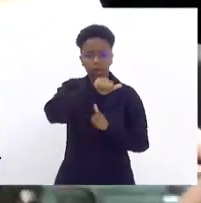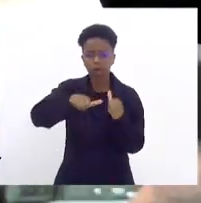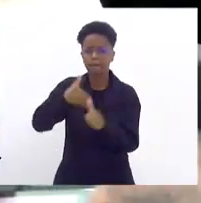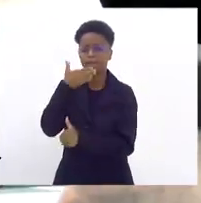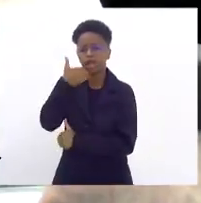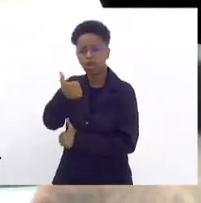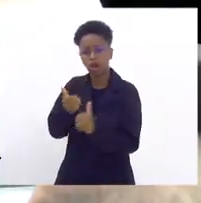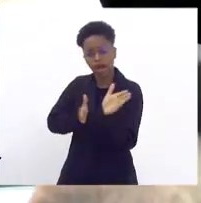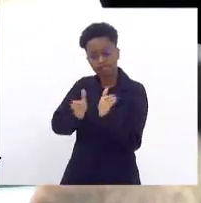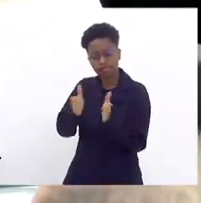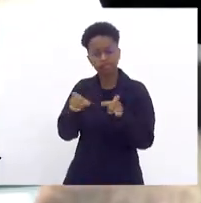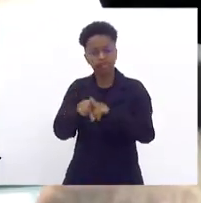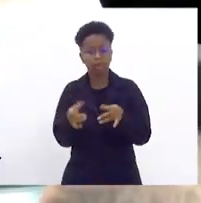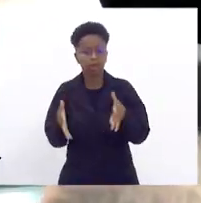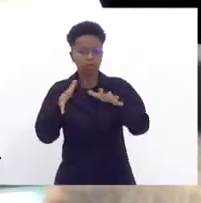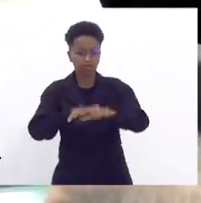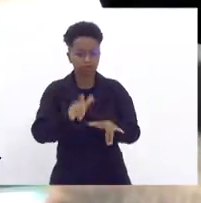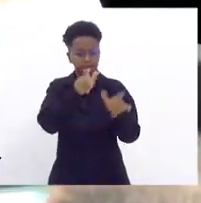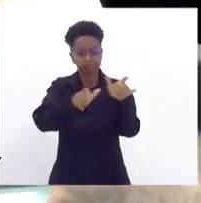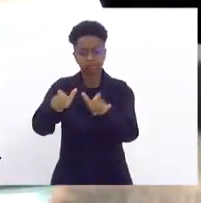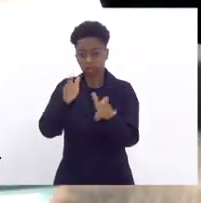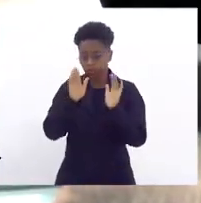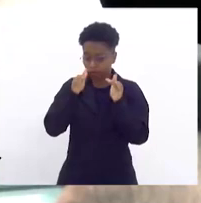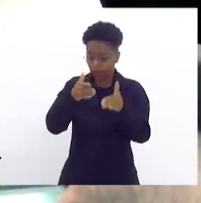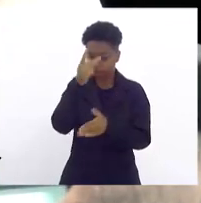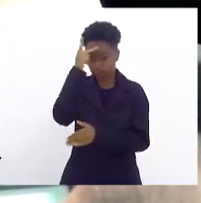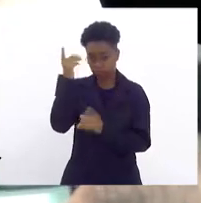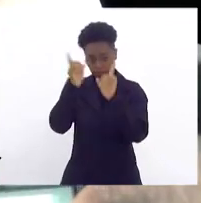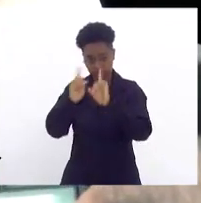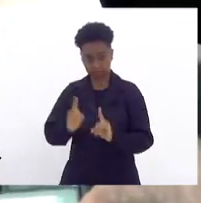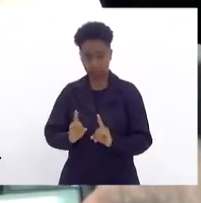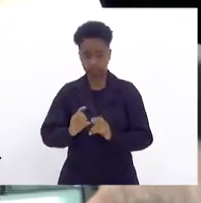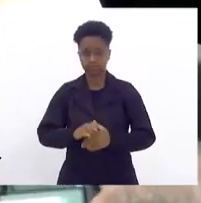acessível e mais inclusive para as pessoas com deficiência